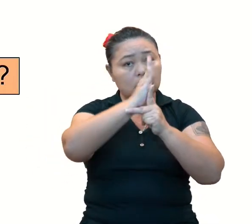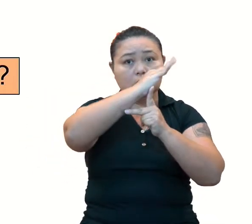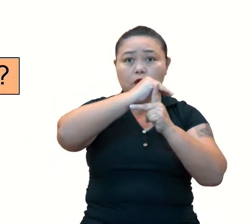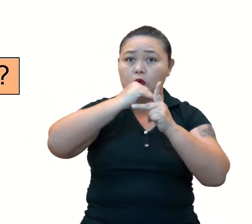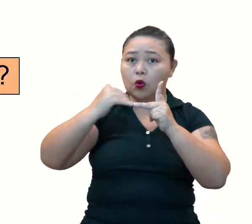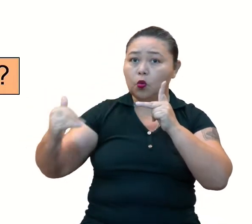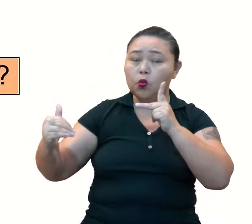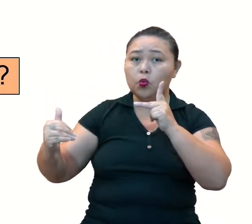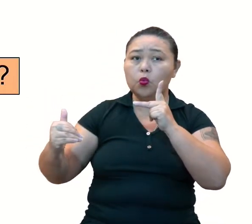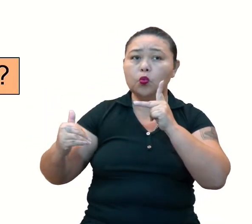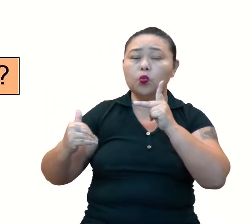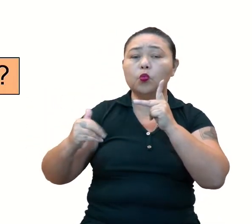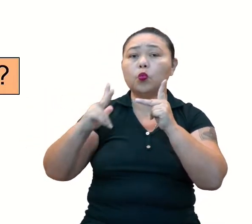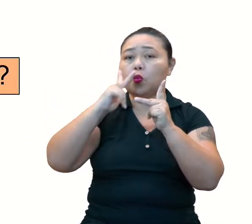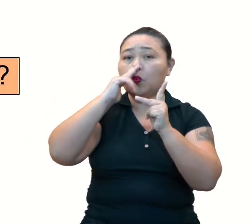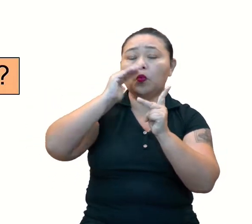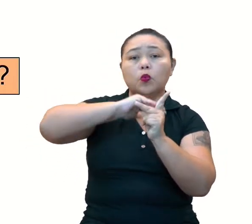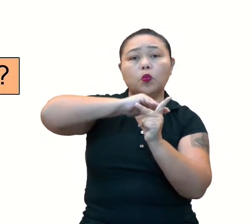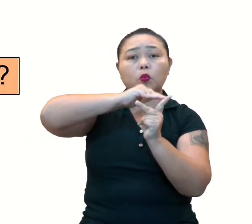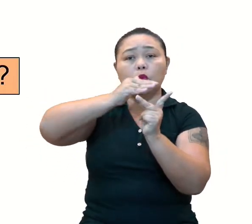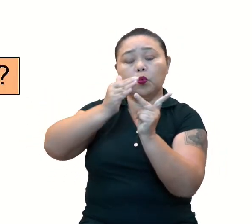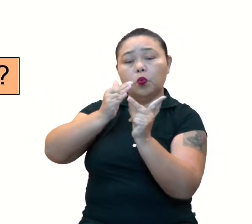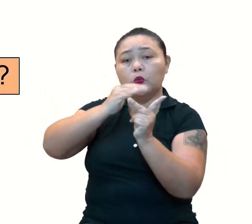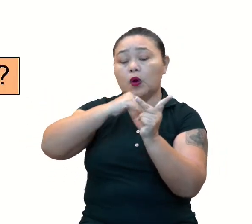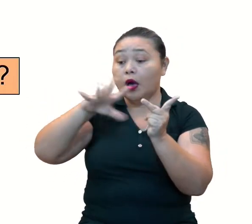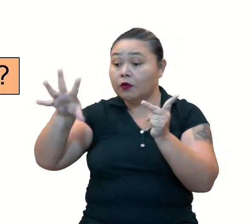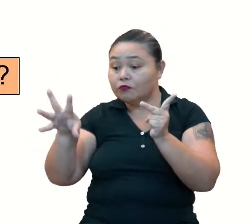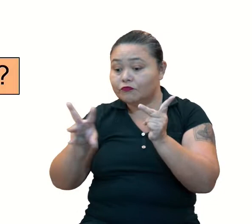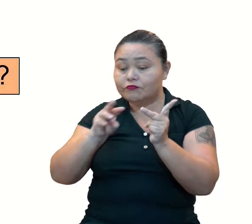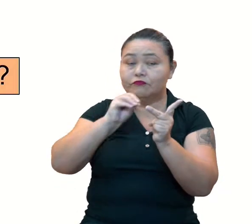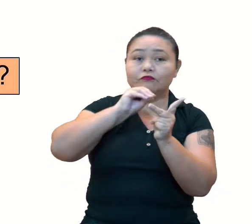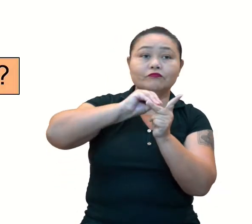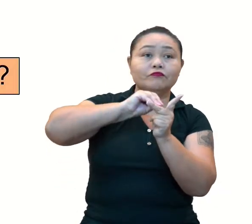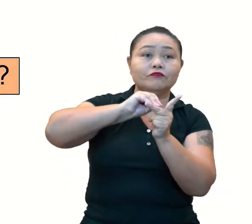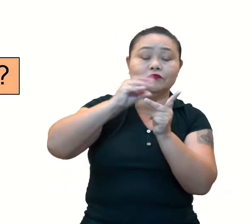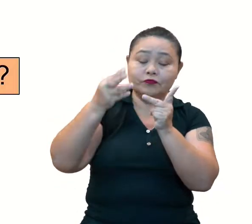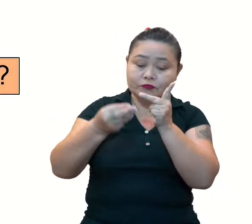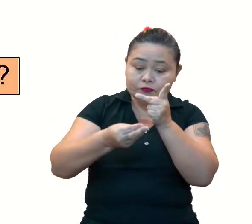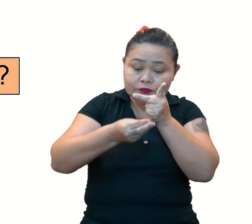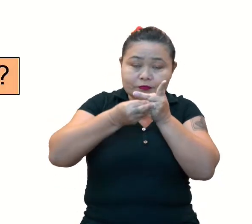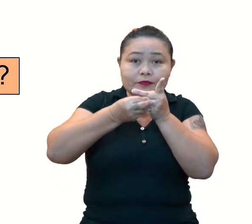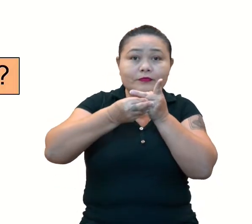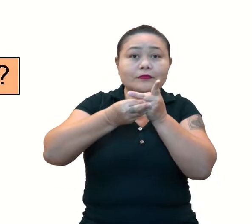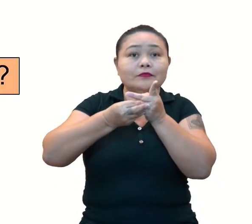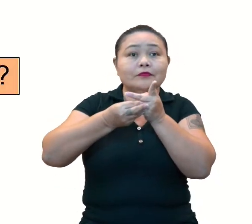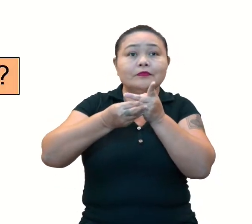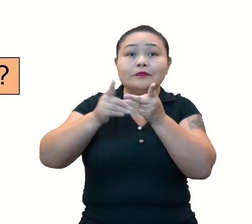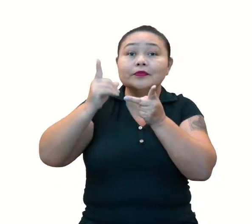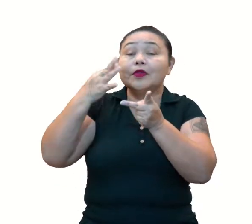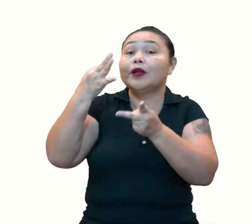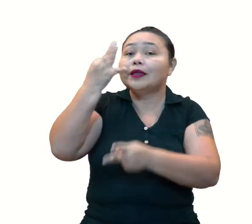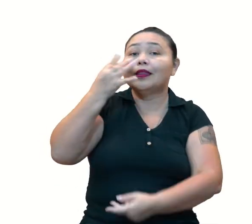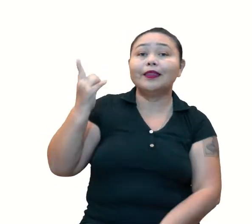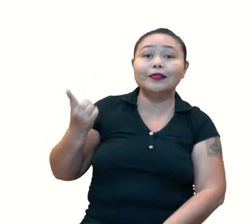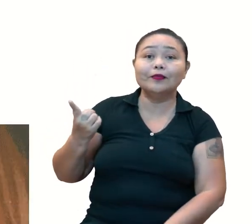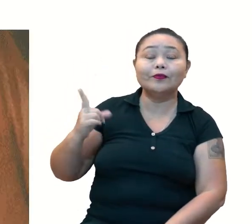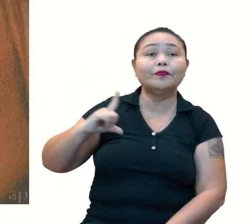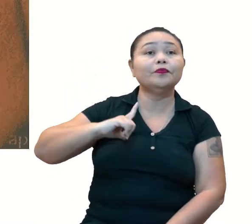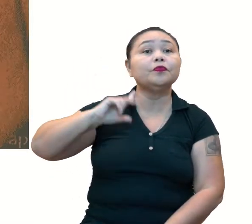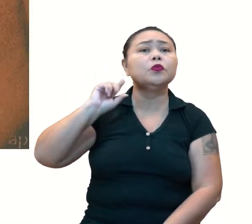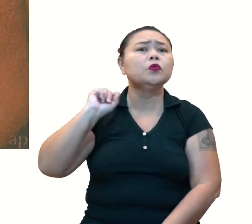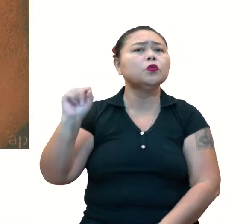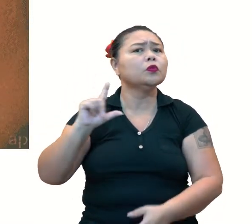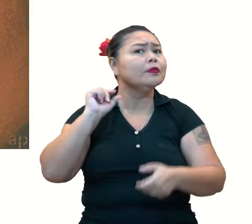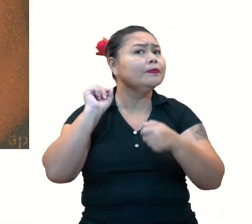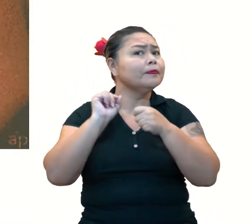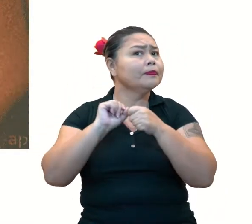nome daquela régua? O transferidor. Ah, sim, o transferidor, acoplado né? Olha que lindo. E o que ele faz? Vamos